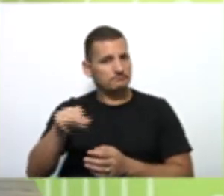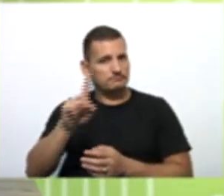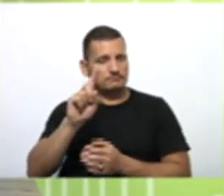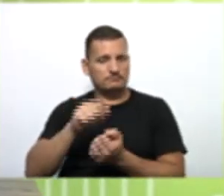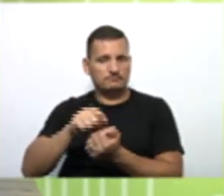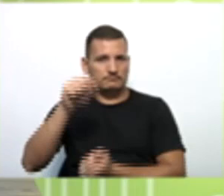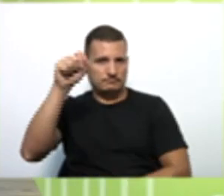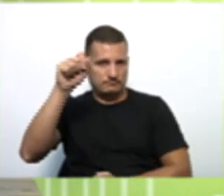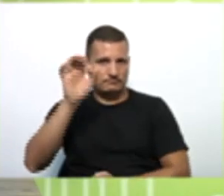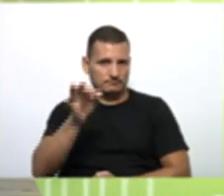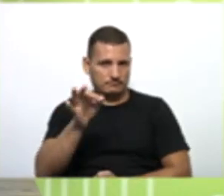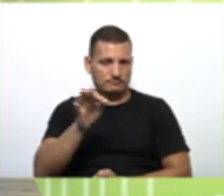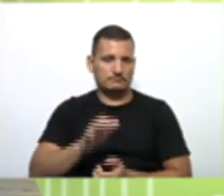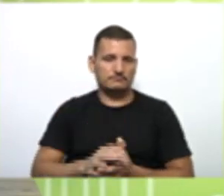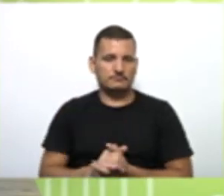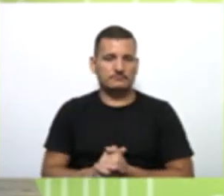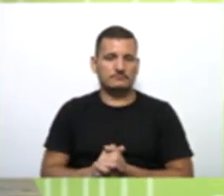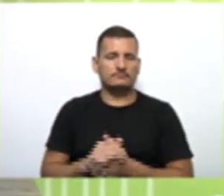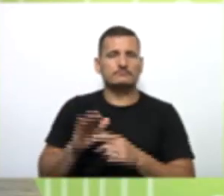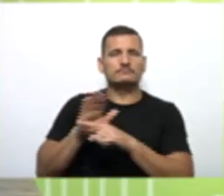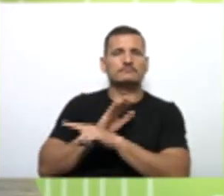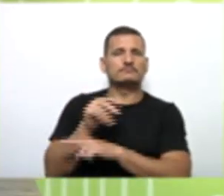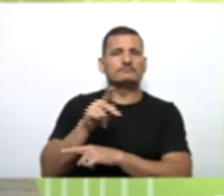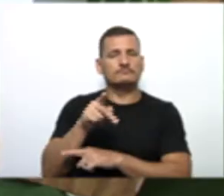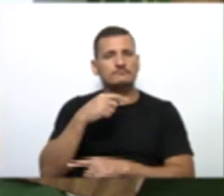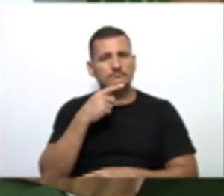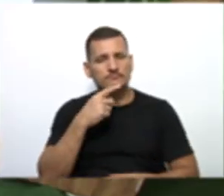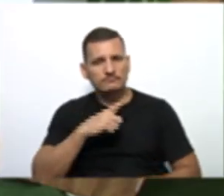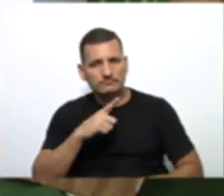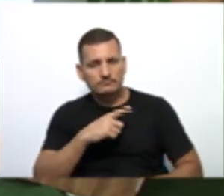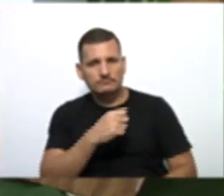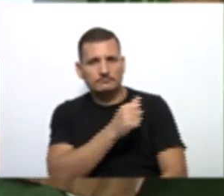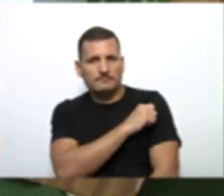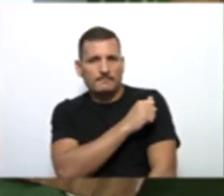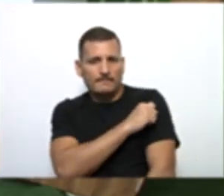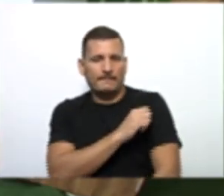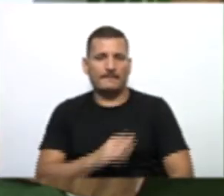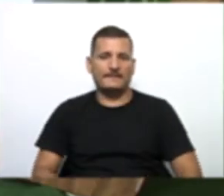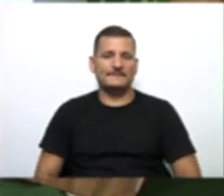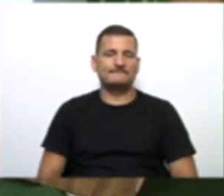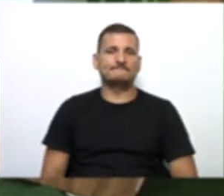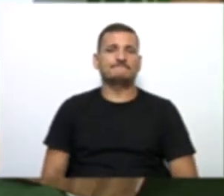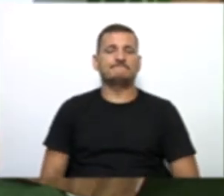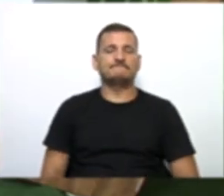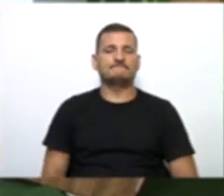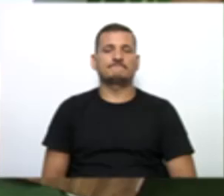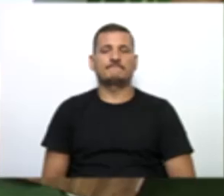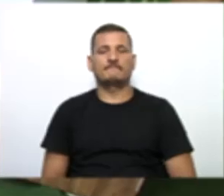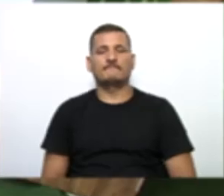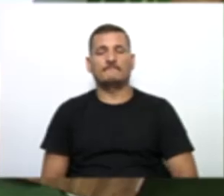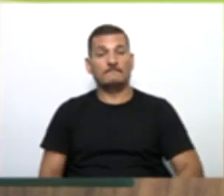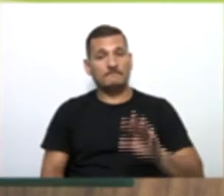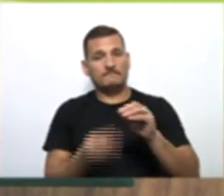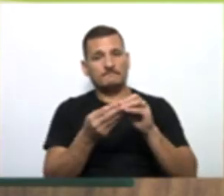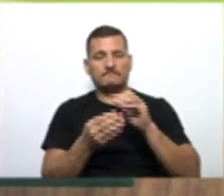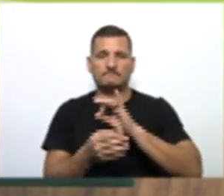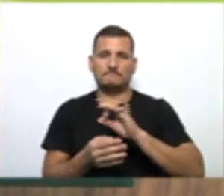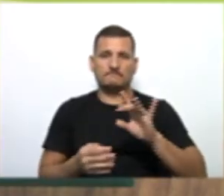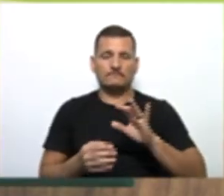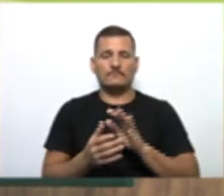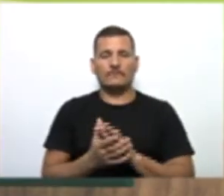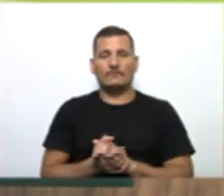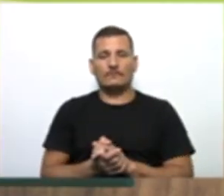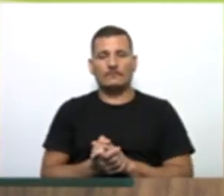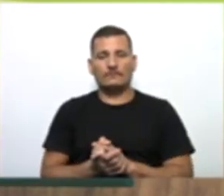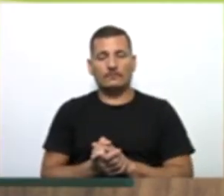lona. Ok? Alguma consideração a mais, professor Cássio? Não, professora, só reforçando, né, aquilo que eu falei, quando vocês forem